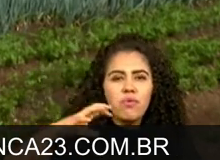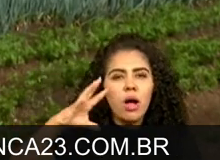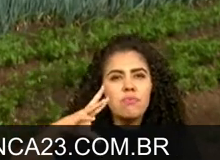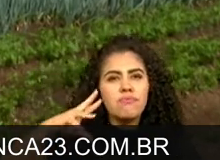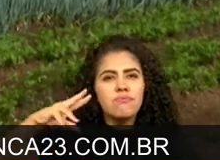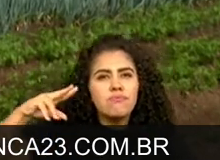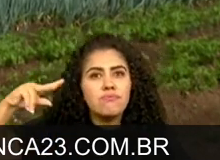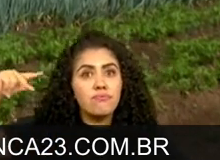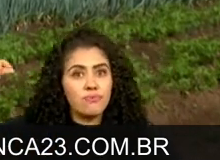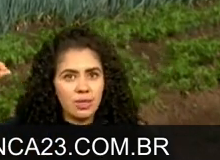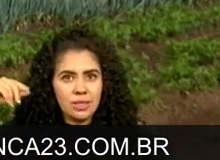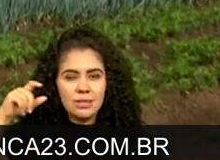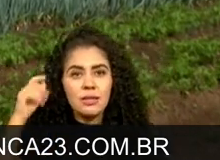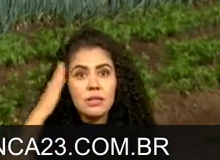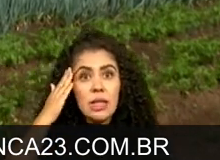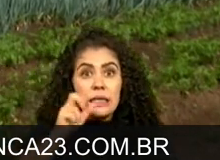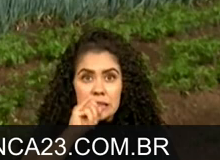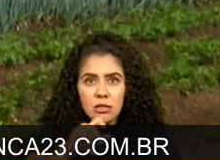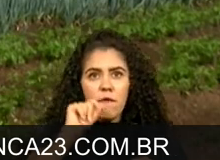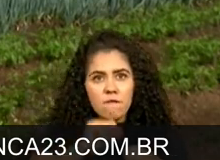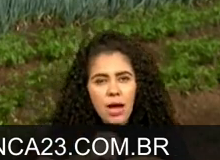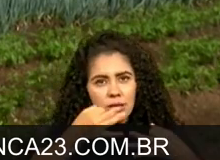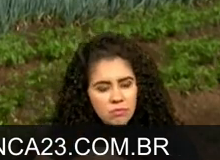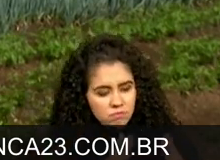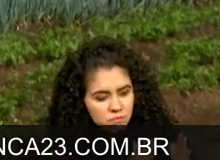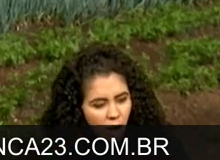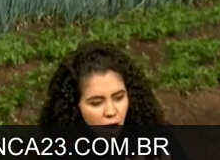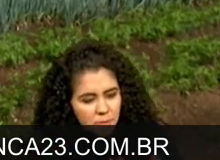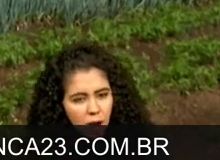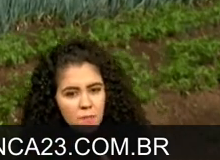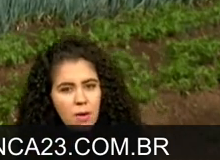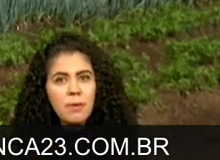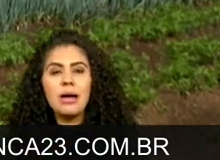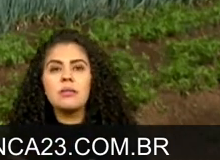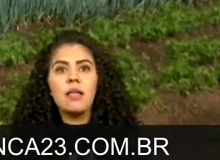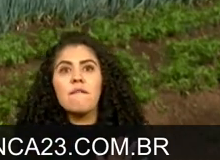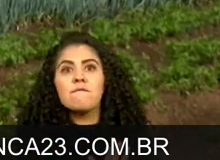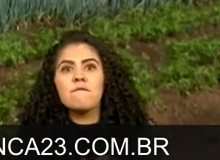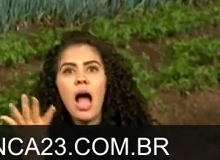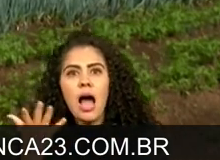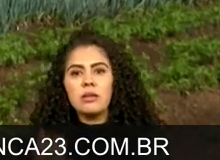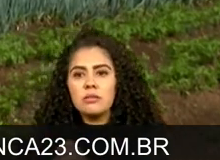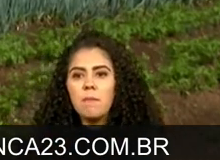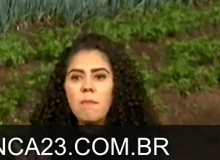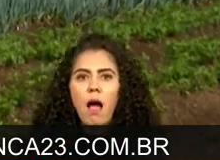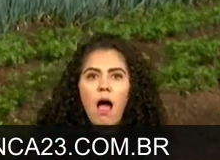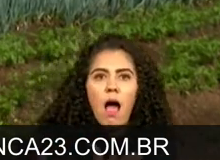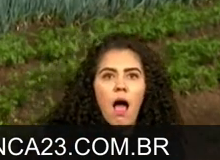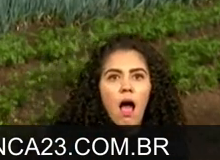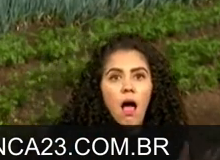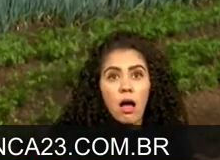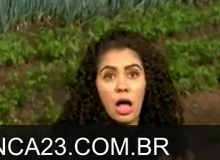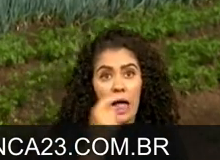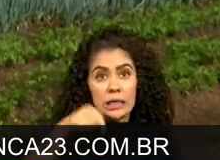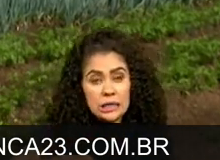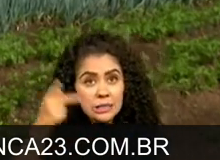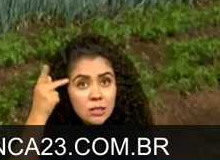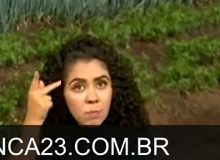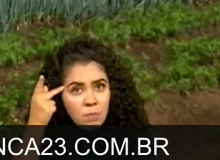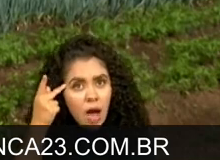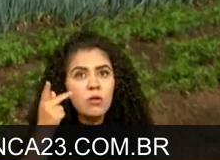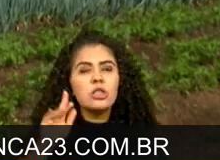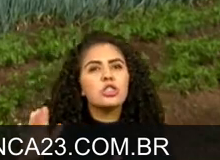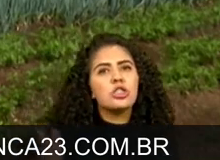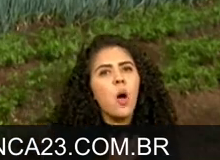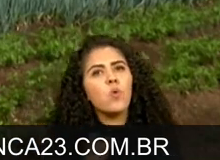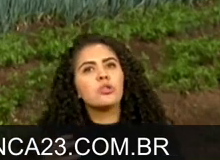for feito em escala, as centenas ou milhares de hortas implantadas na cidade de São Paulo, de alguma forma a gente vai